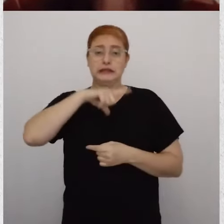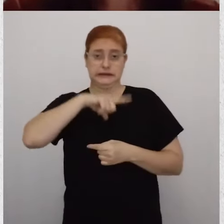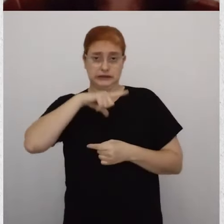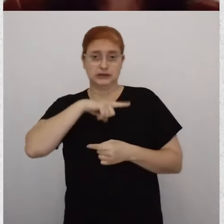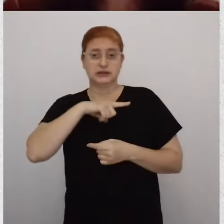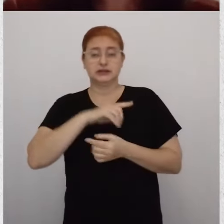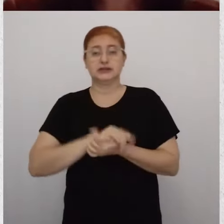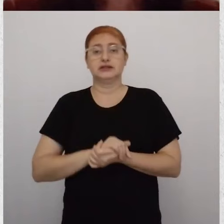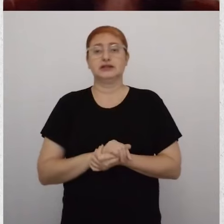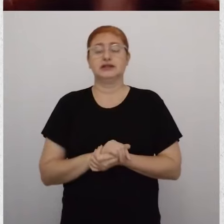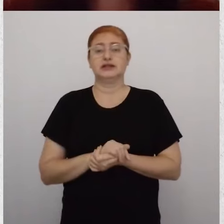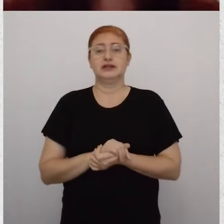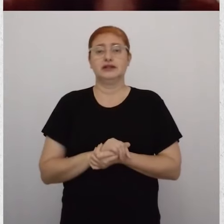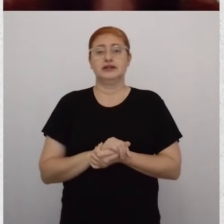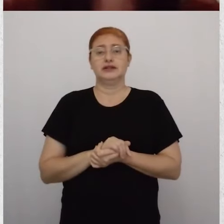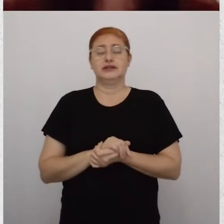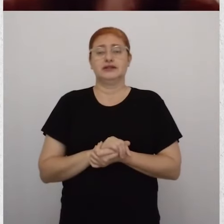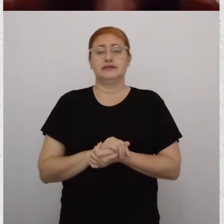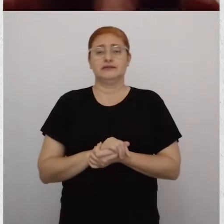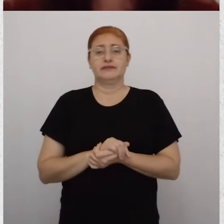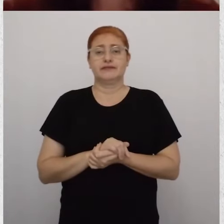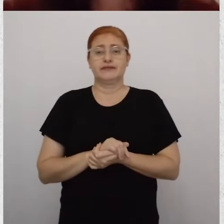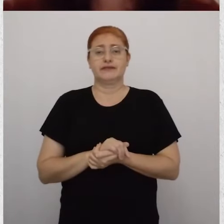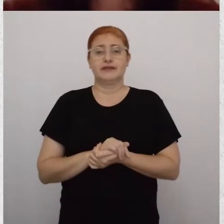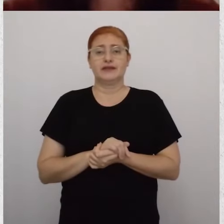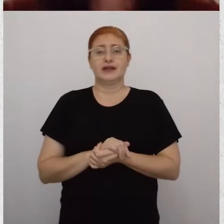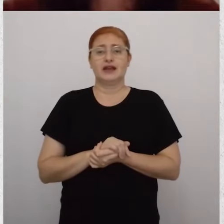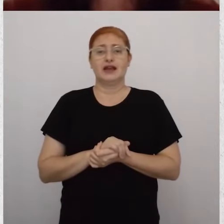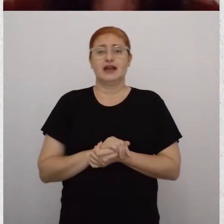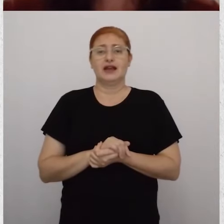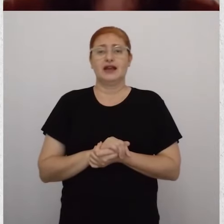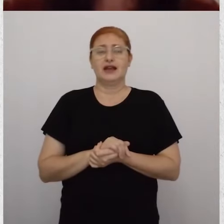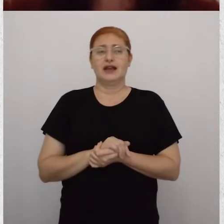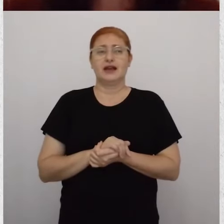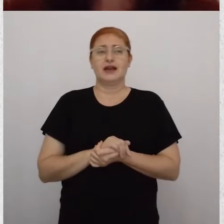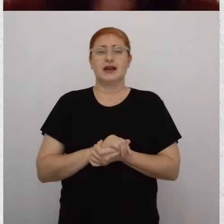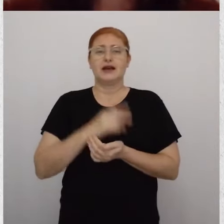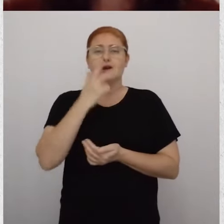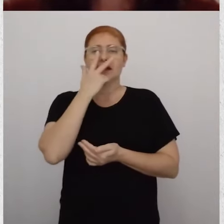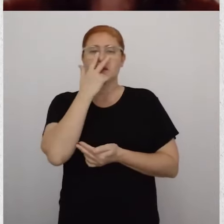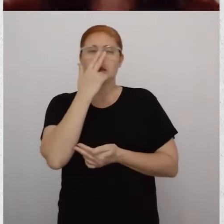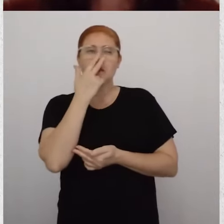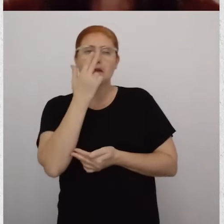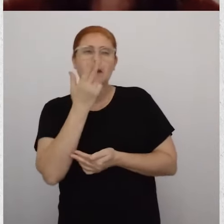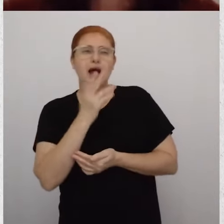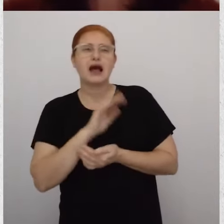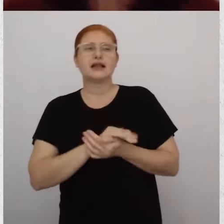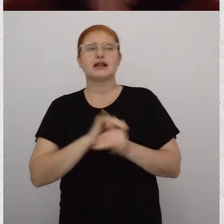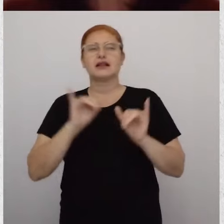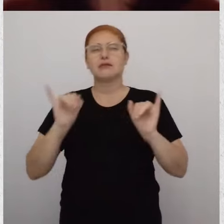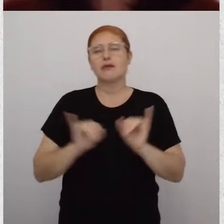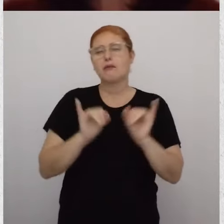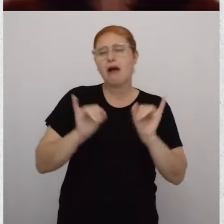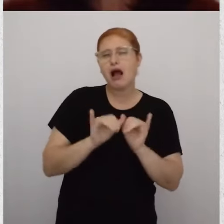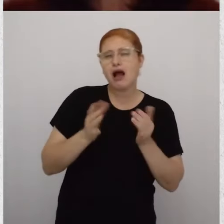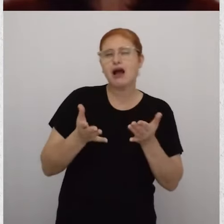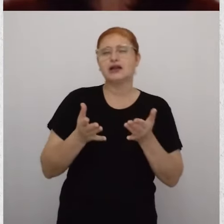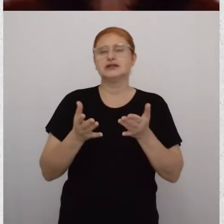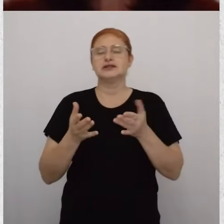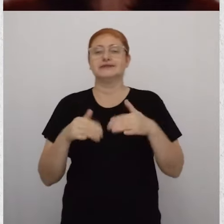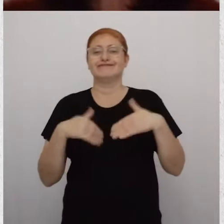de que, tipo, Damares é uma distração, sabe? Damares é um. Eu acho que revela